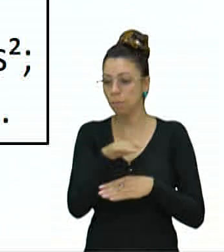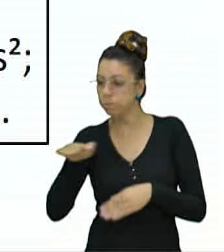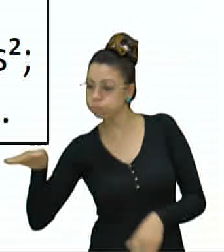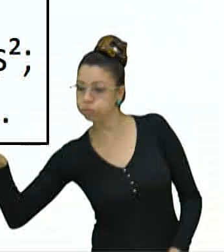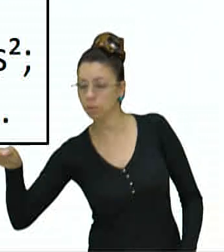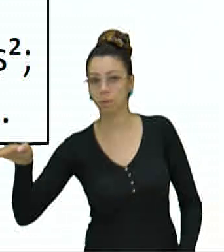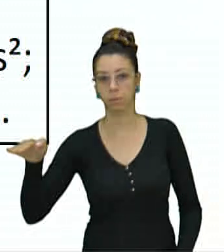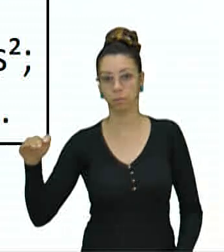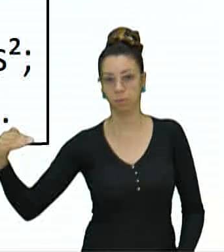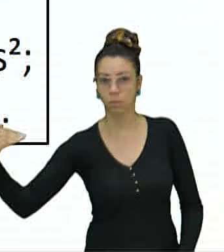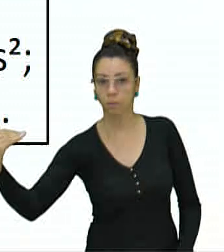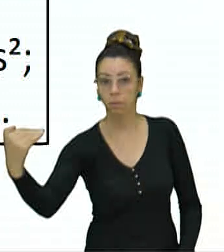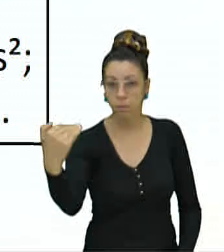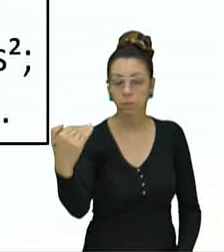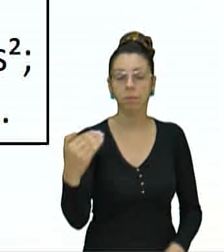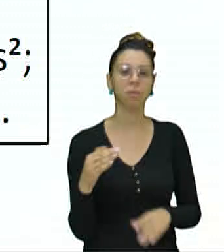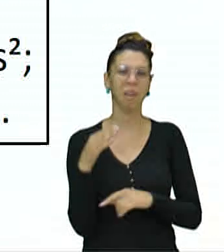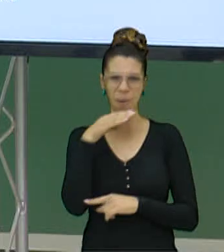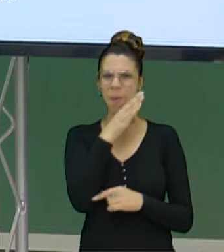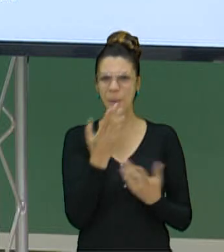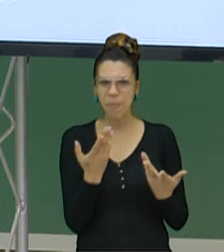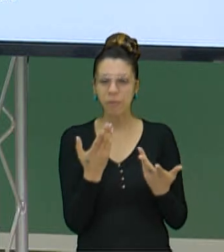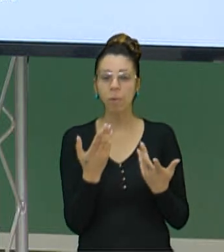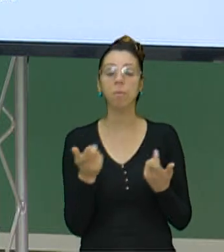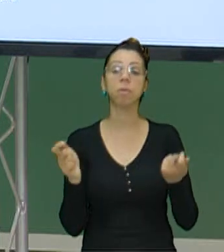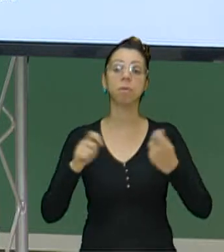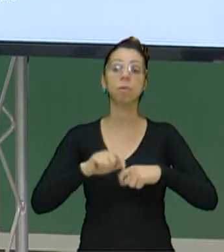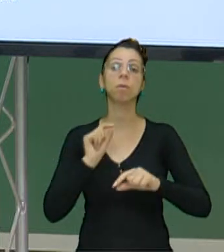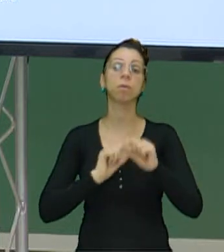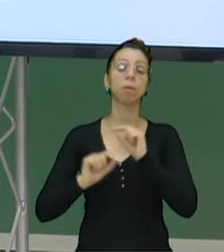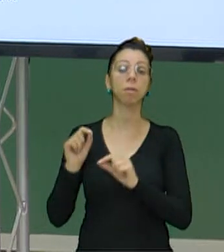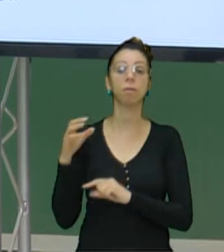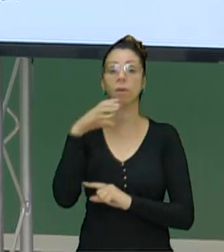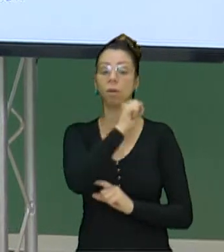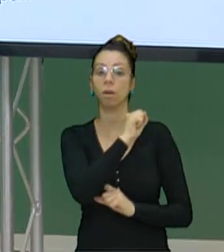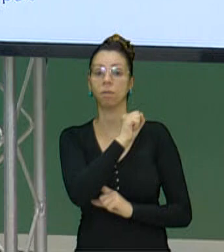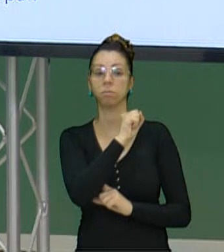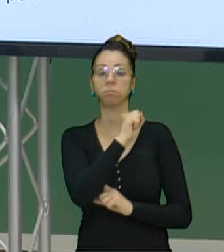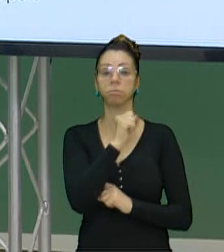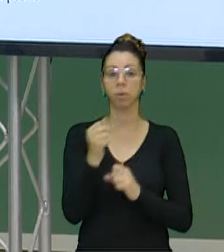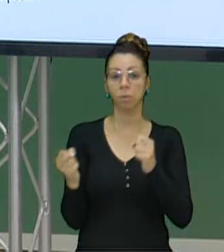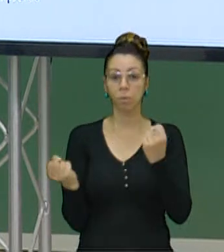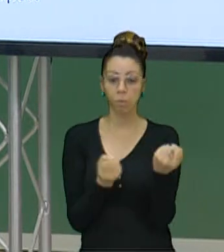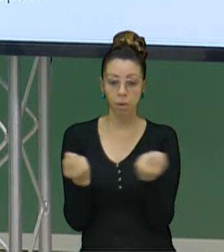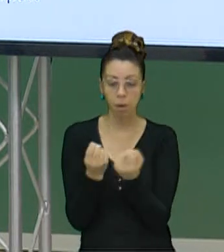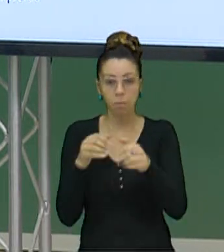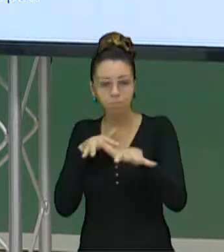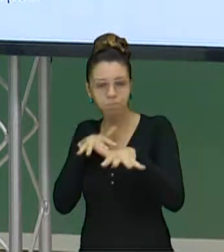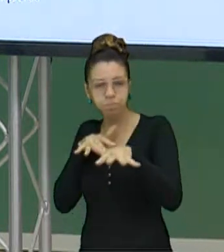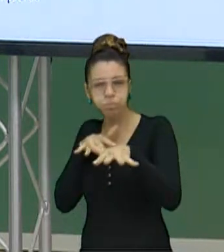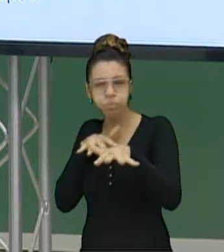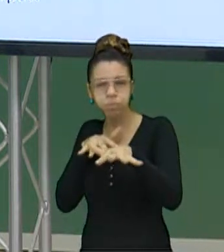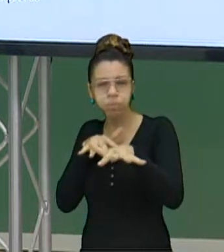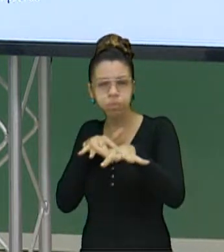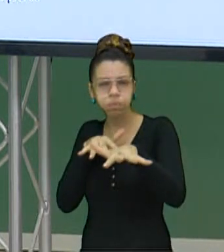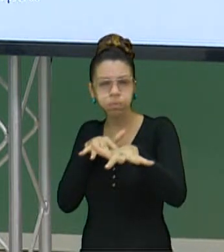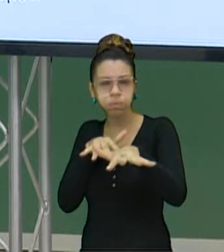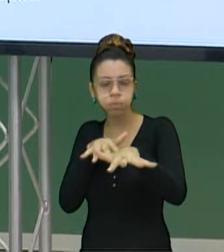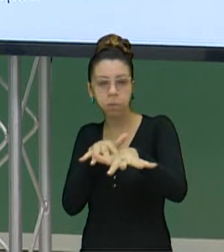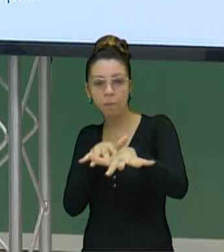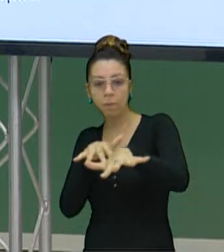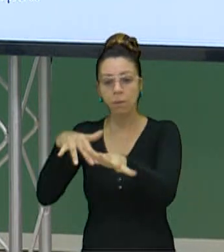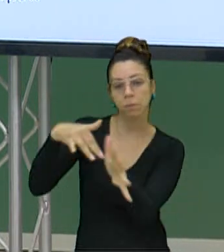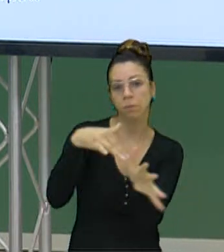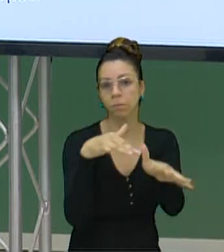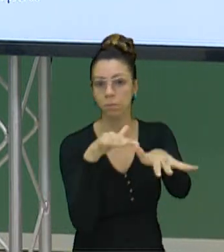né? Isso é uma coisa meio óbvia, né? Vamos lá, se você estiver meio rápido com o carro, o teu carro é derrapar na